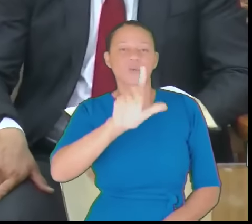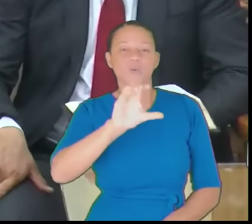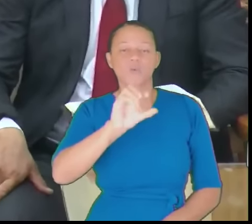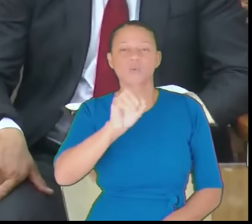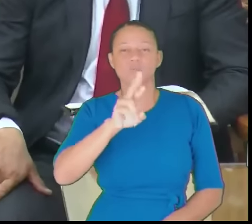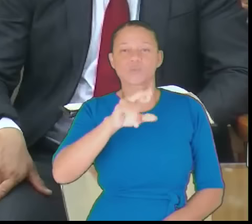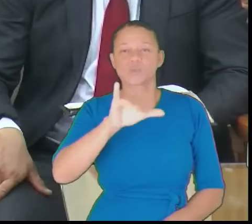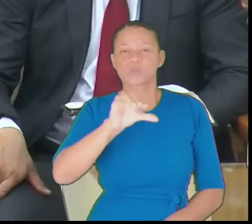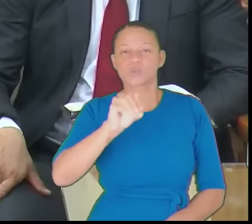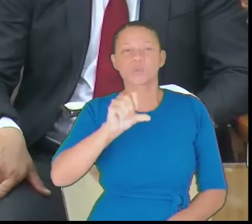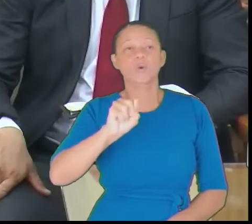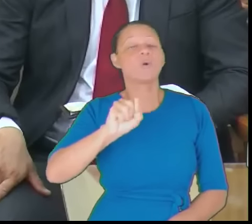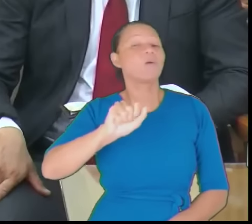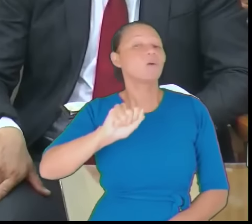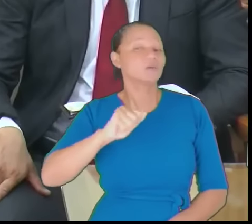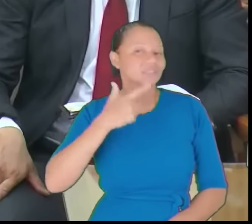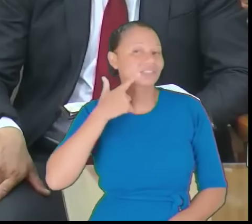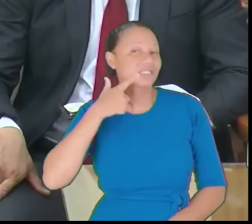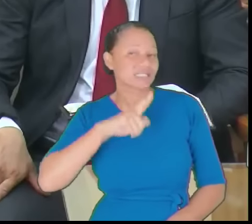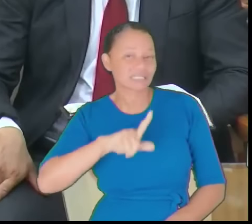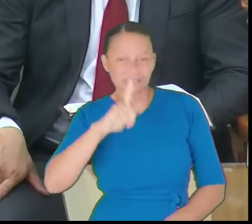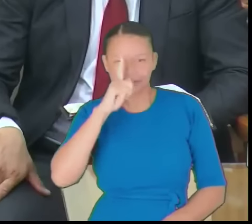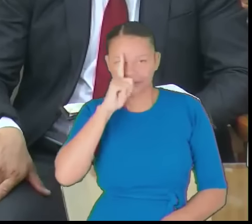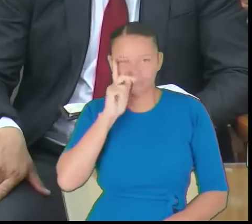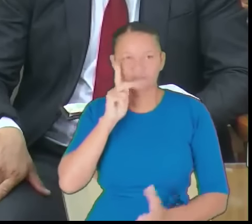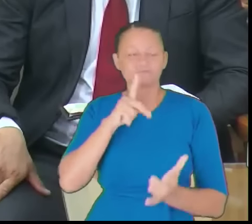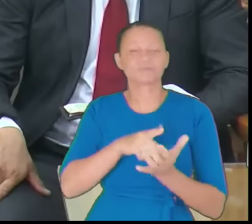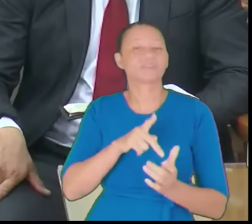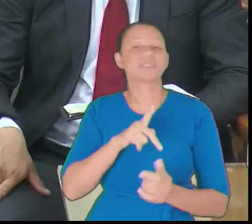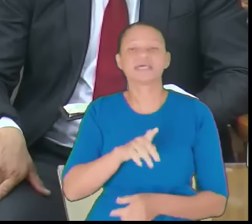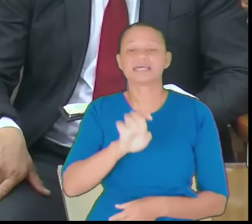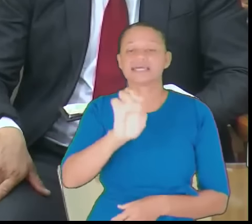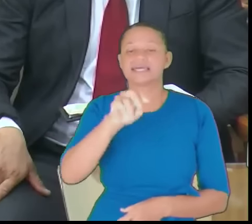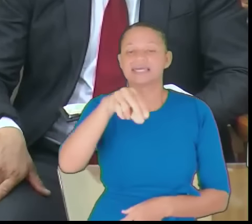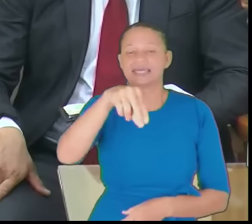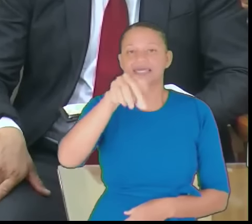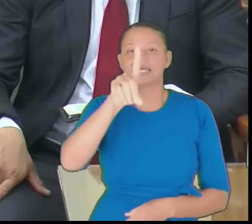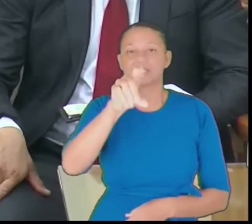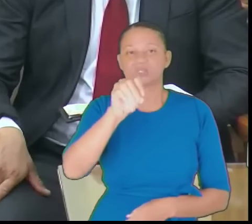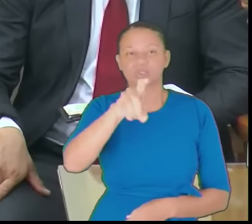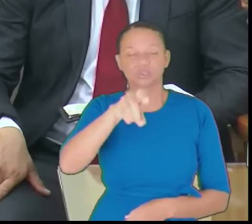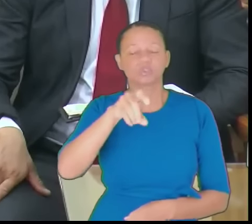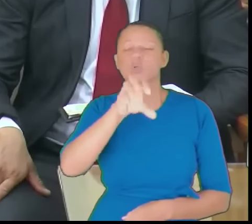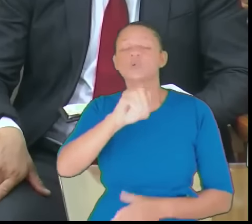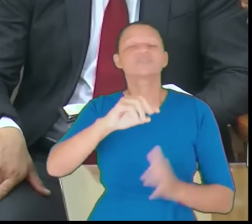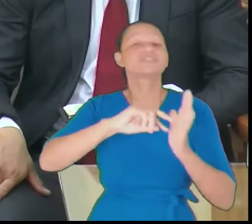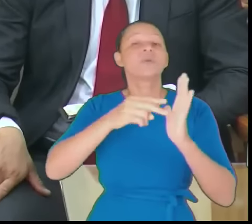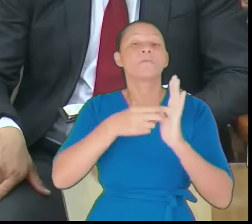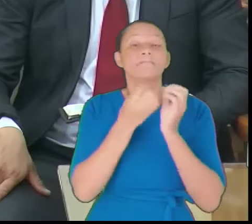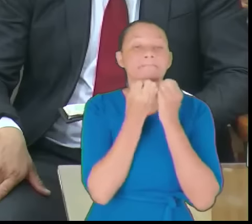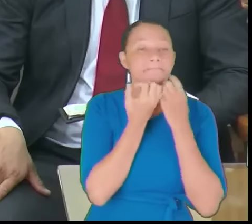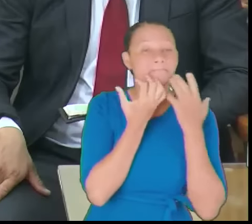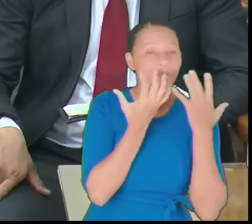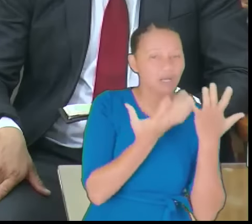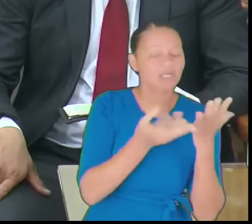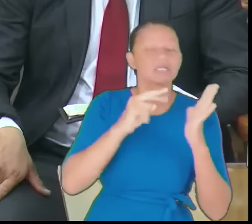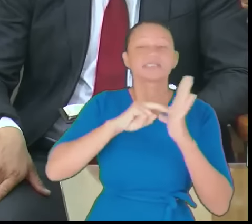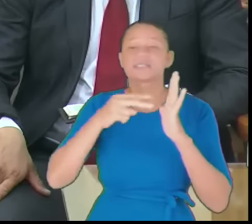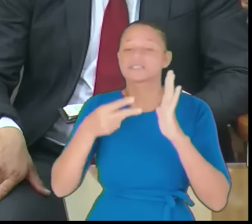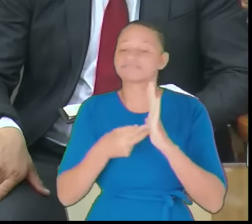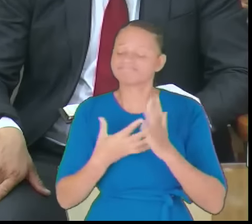Testamento grego, que é a língua original? Eles disseram que é endoxos, e significa boa, significa grande